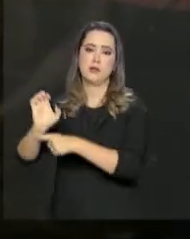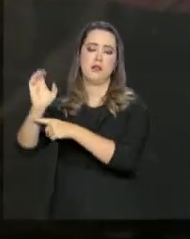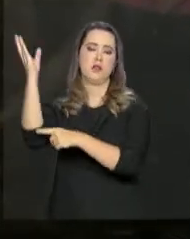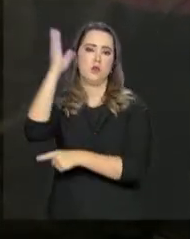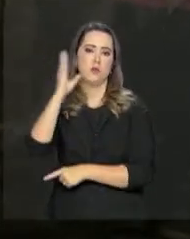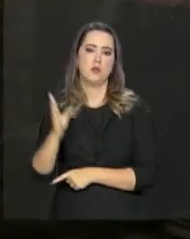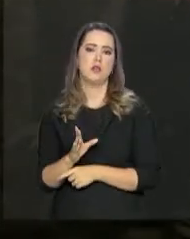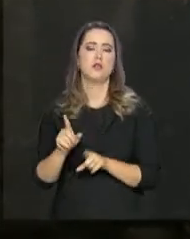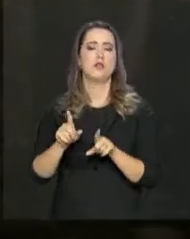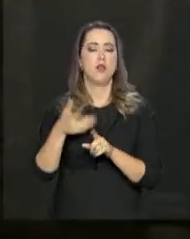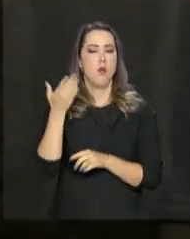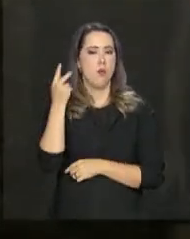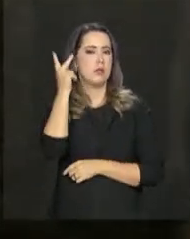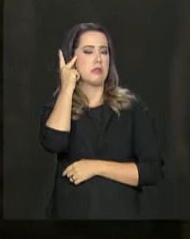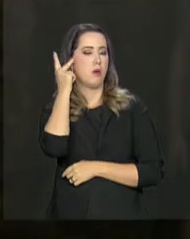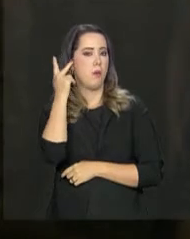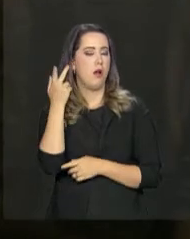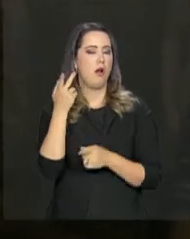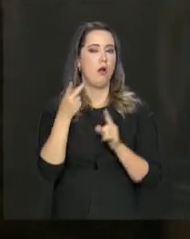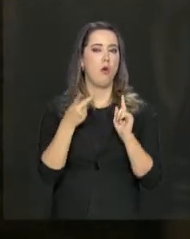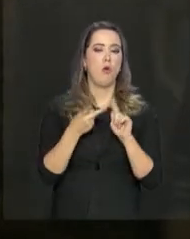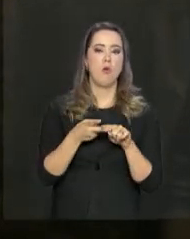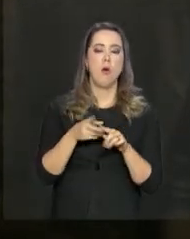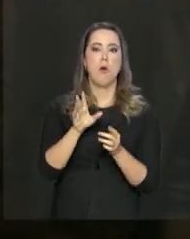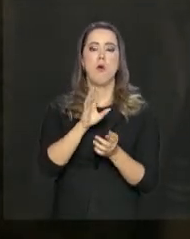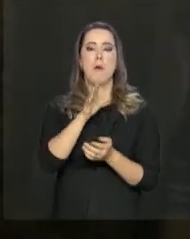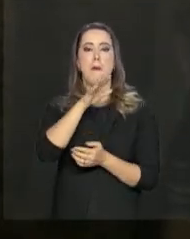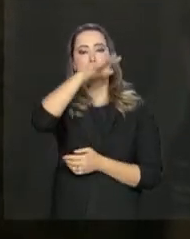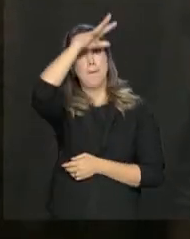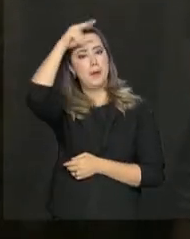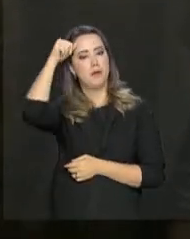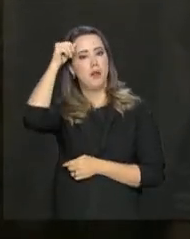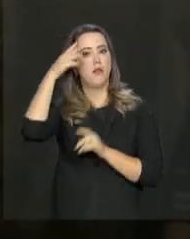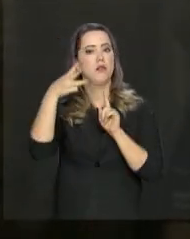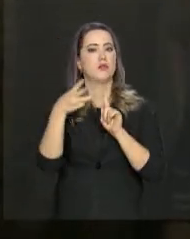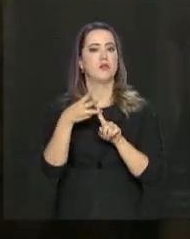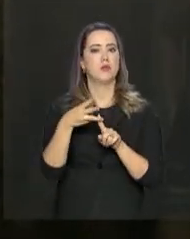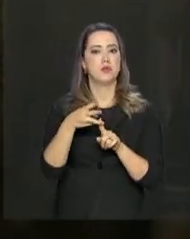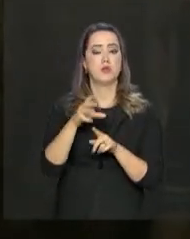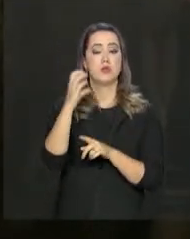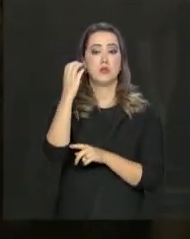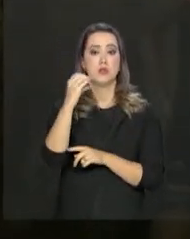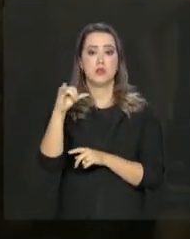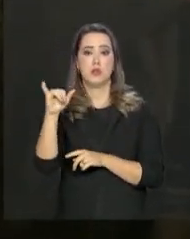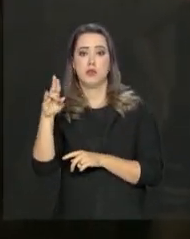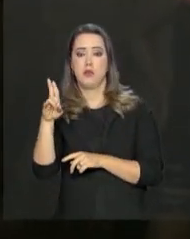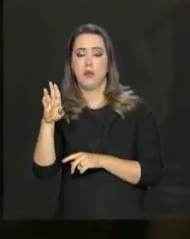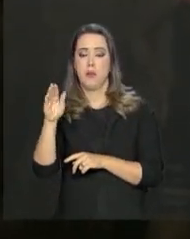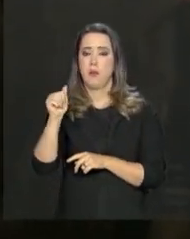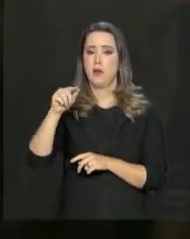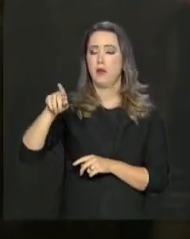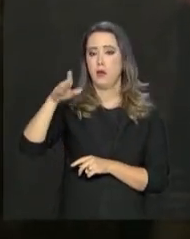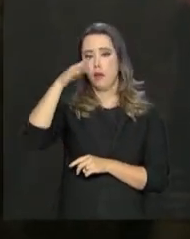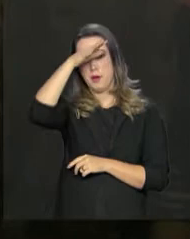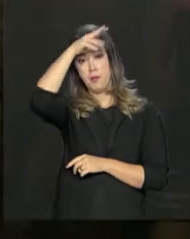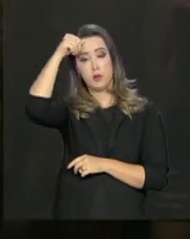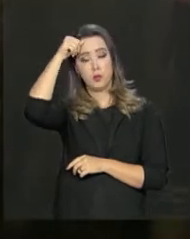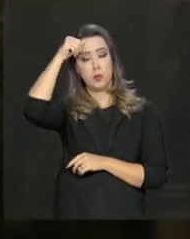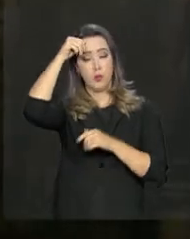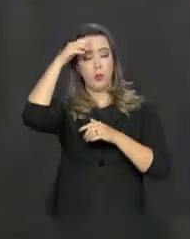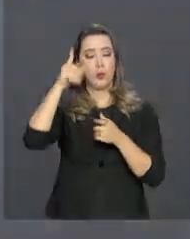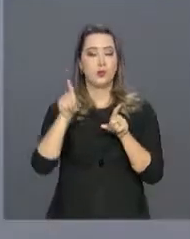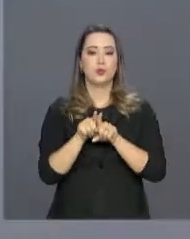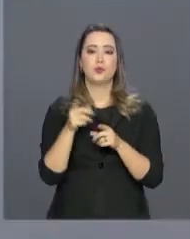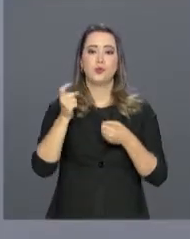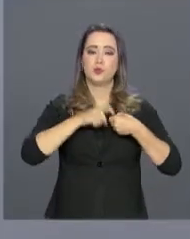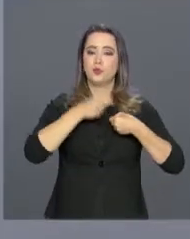a cidade de São Paulo, capital, também para Manaus, no Amazonas, e ainda para Cuiabá, no estado do Mato Grosso. Roberto, com